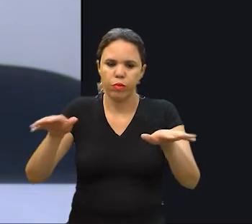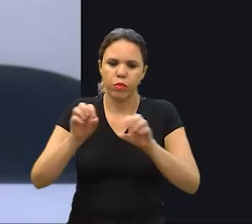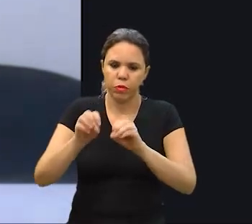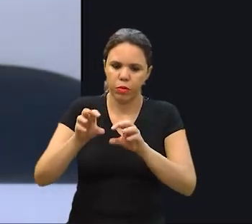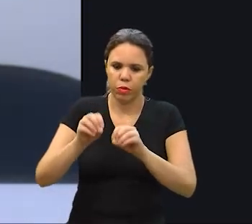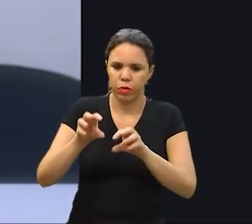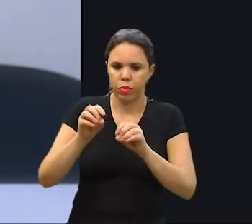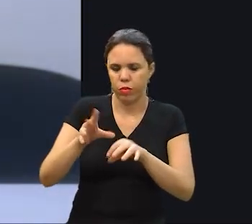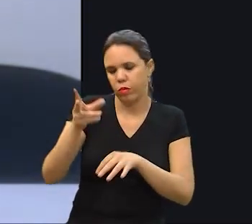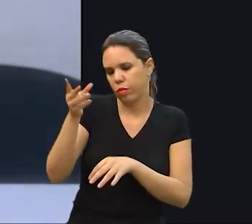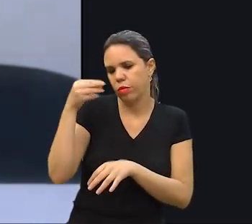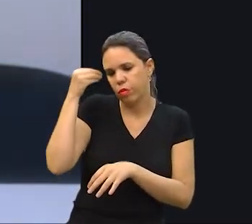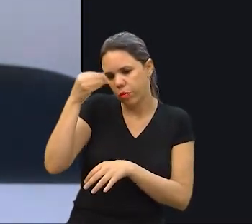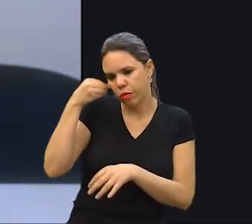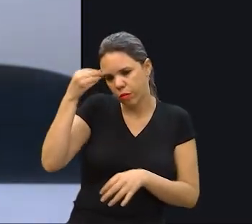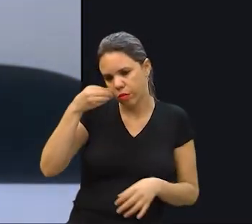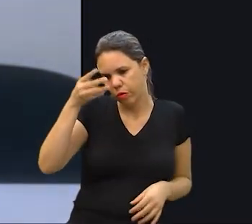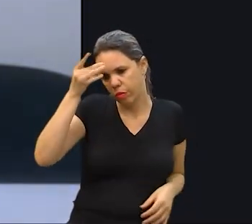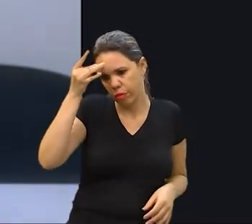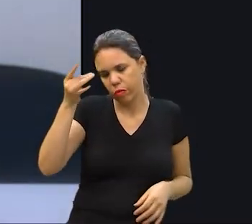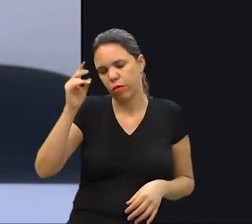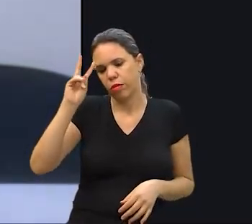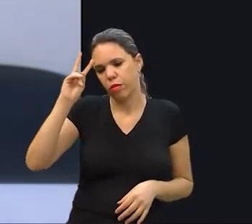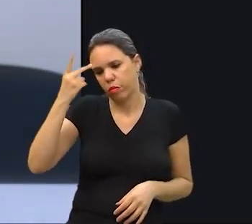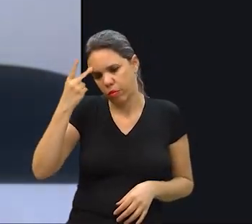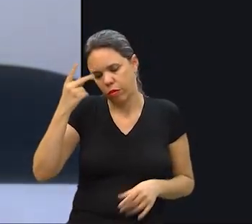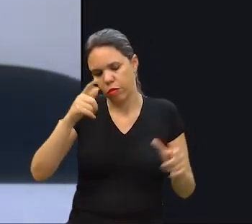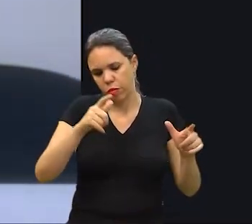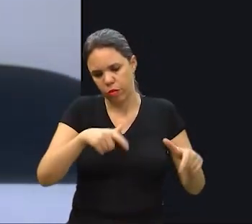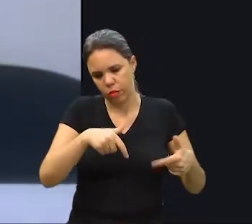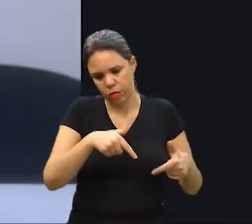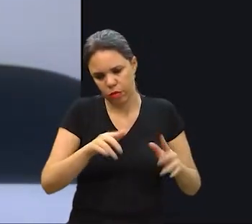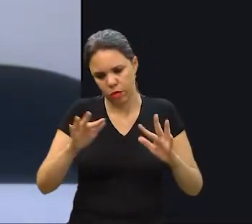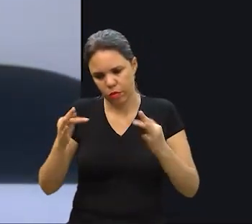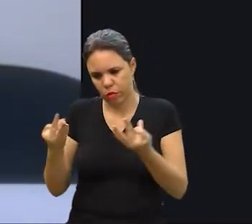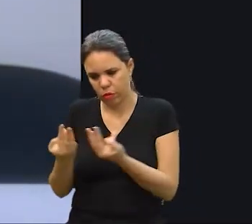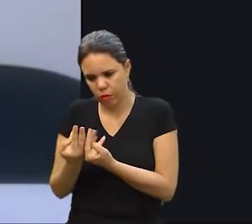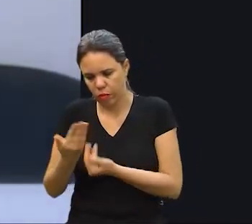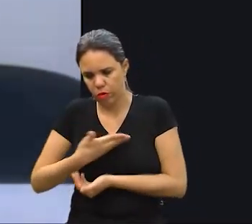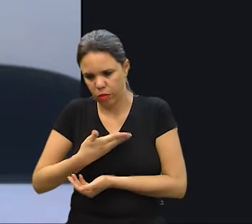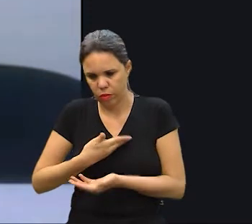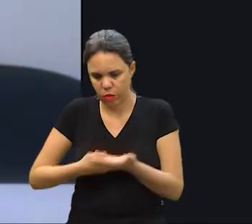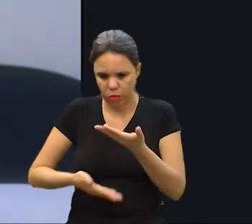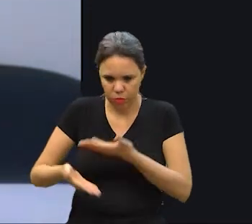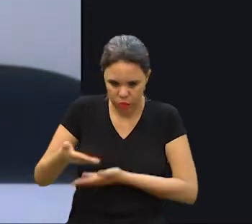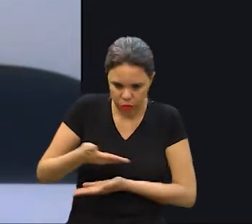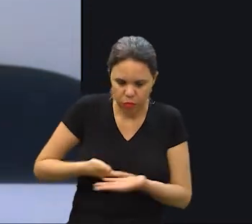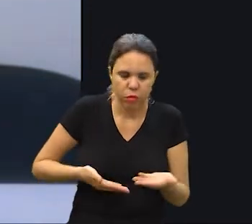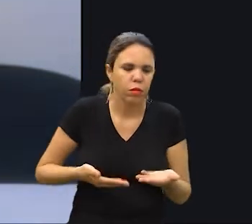multiplicando aquele conhecimento no seu local de trabalho, na sua família, com seus